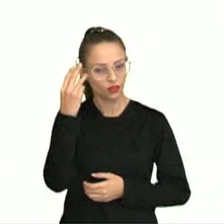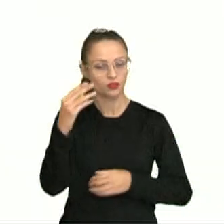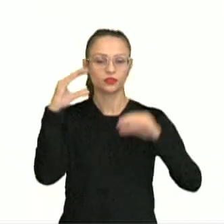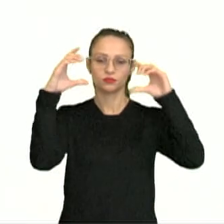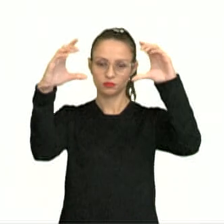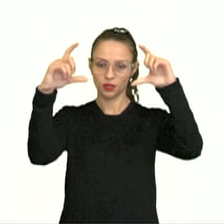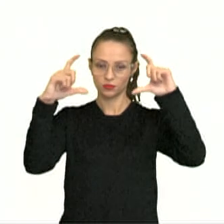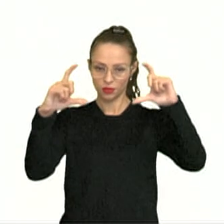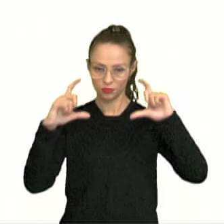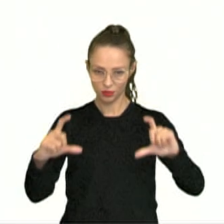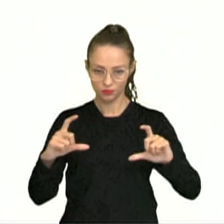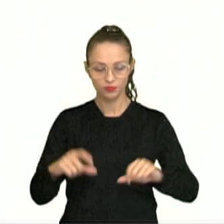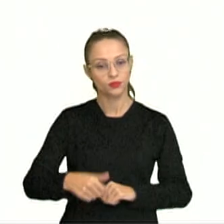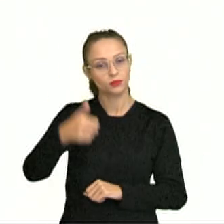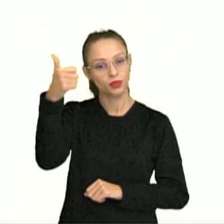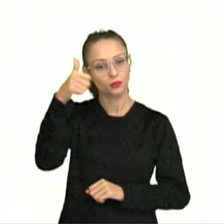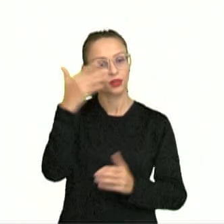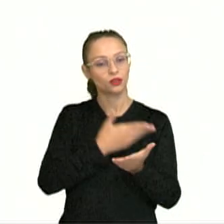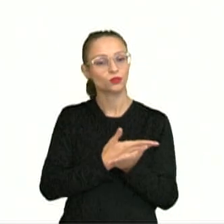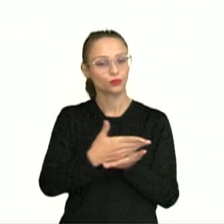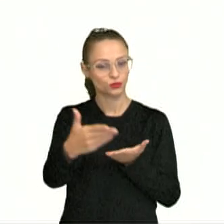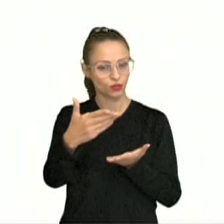Primeira, introdução.